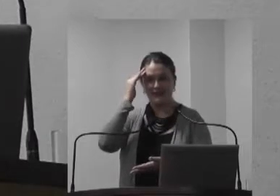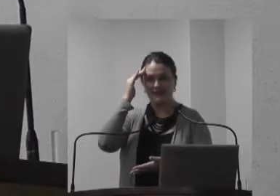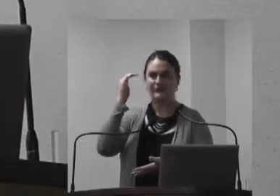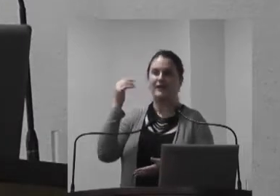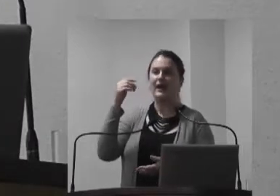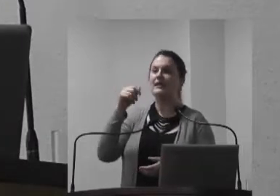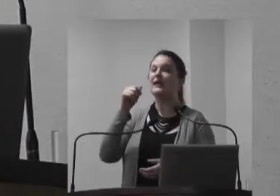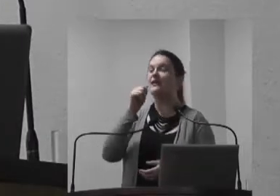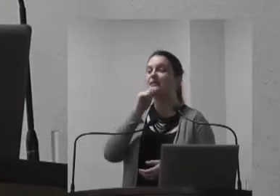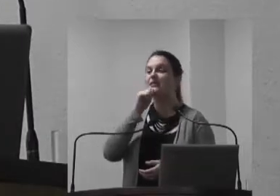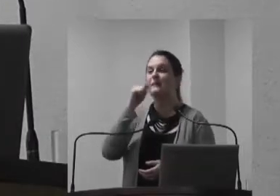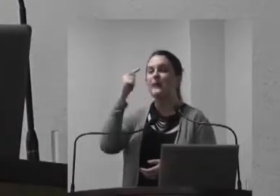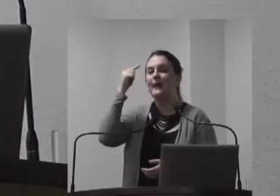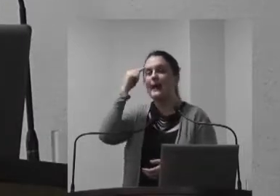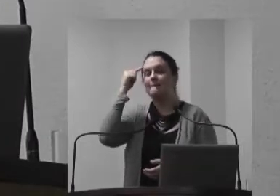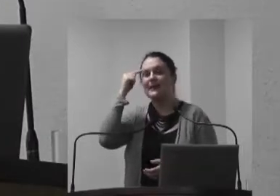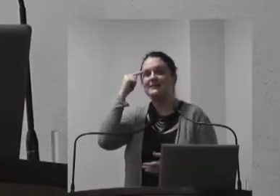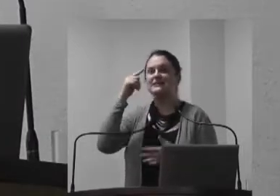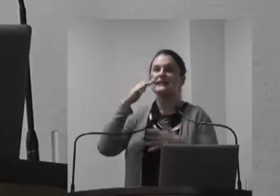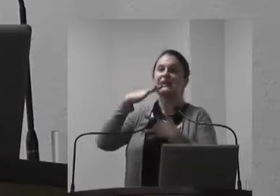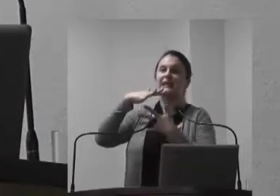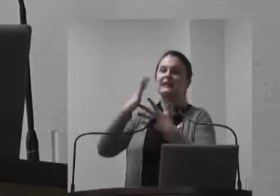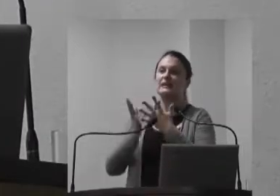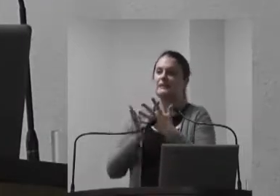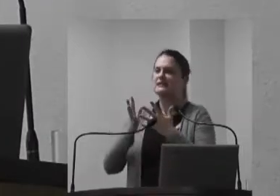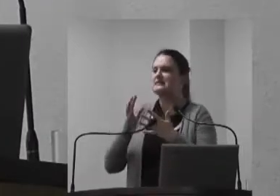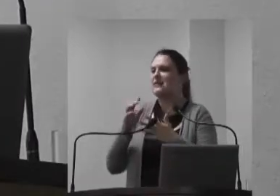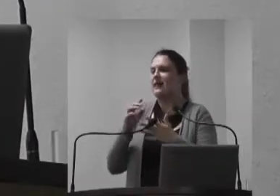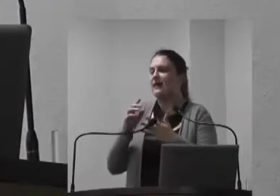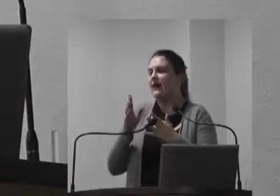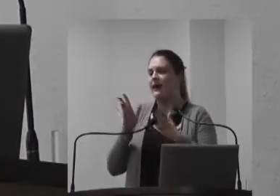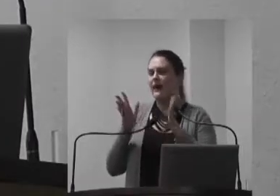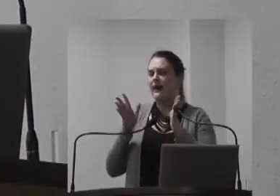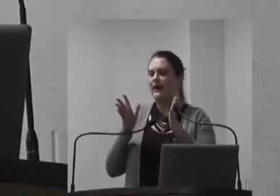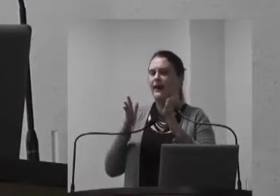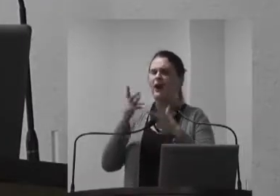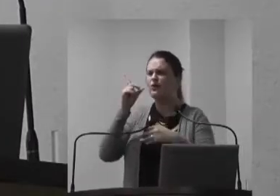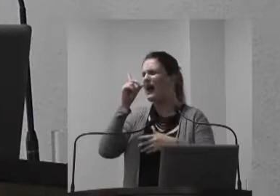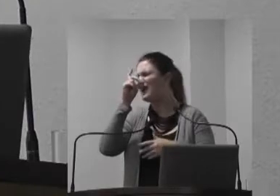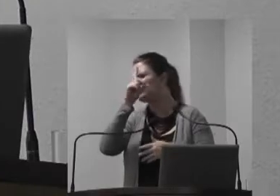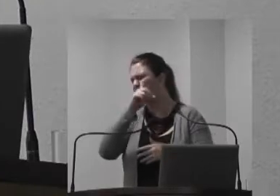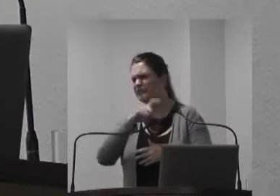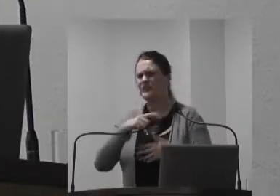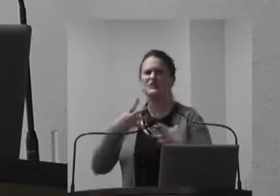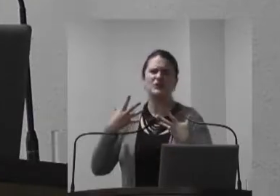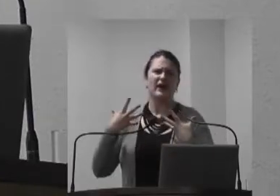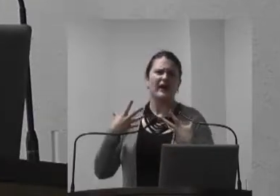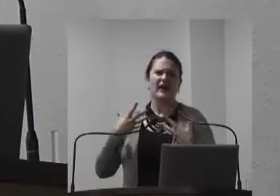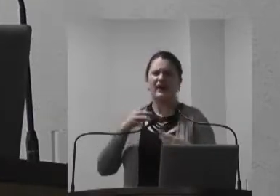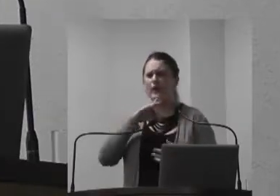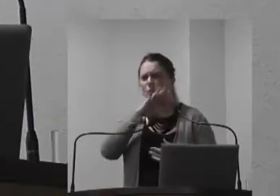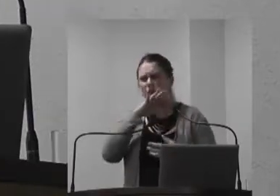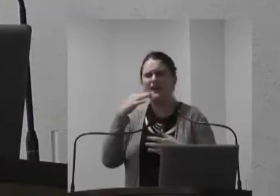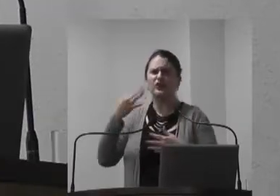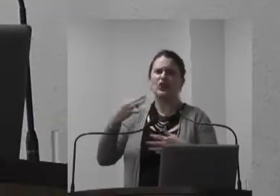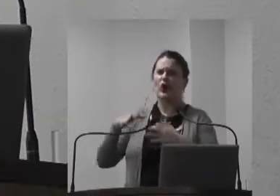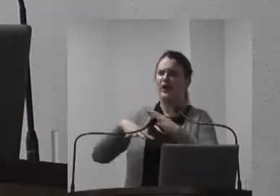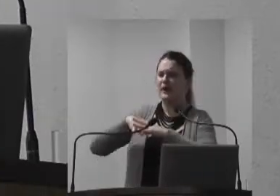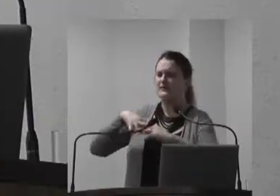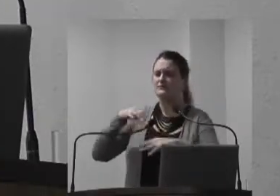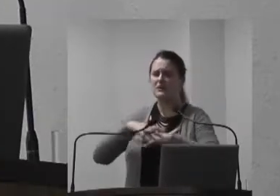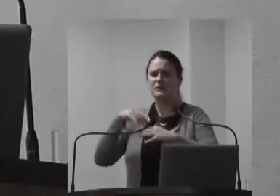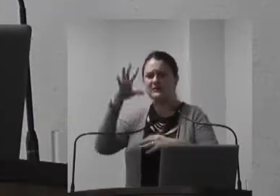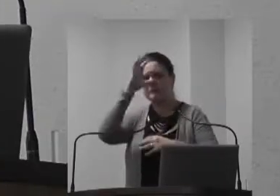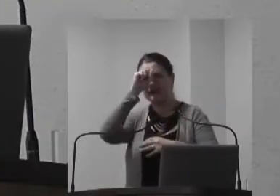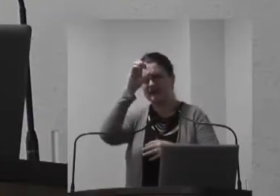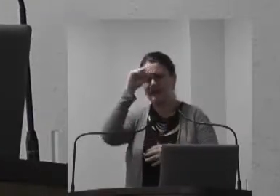E não entende, né? E ainda pensa que a Libras algo, é difícil, é ruim,